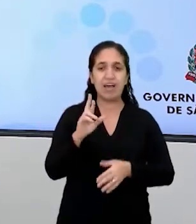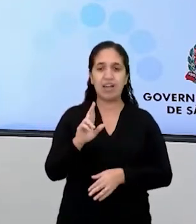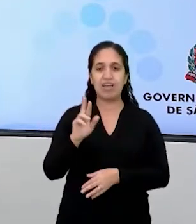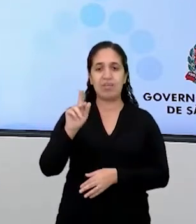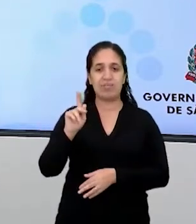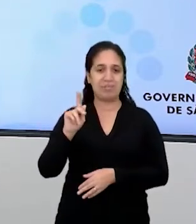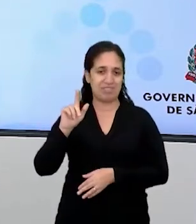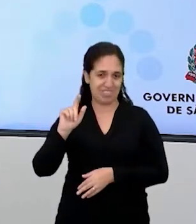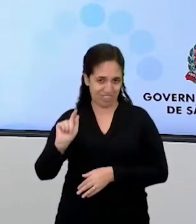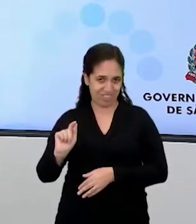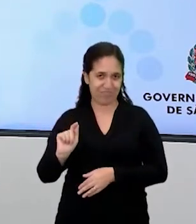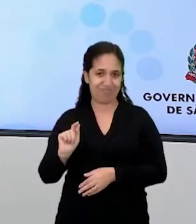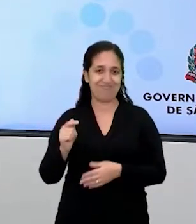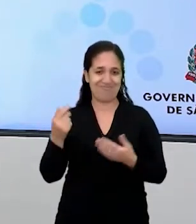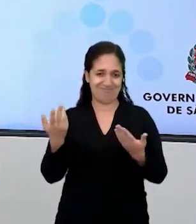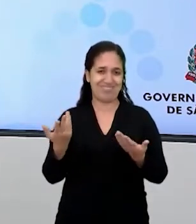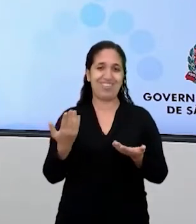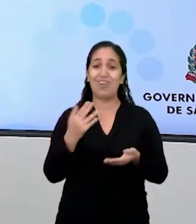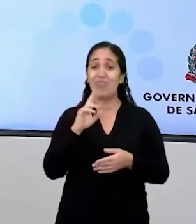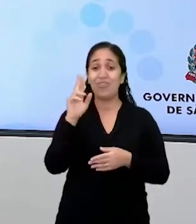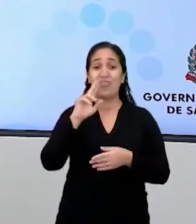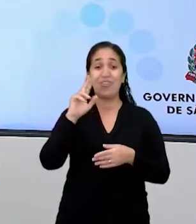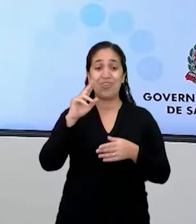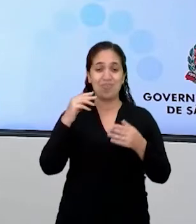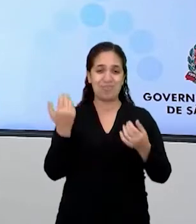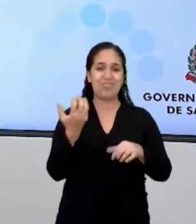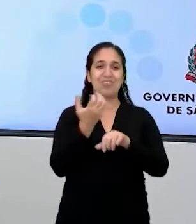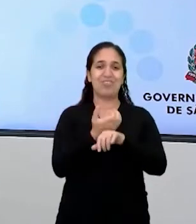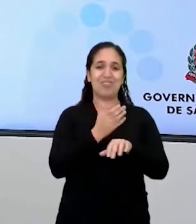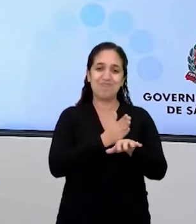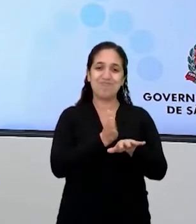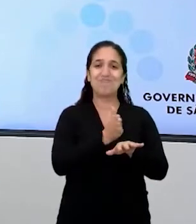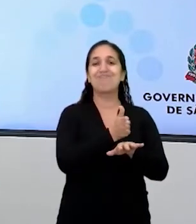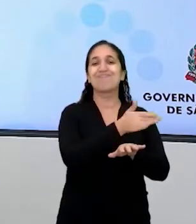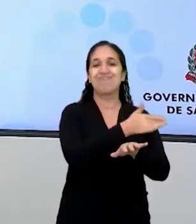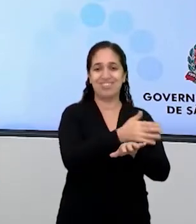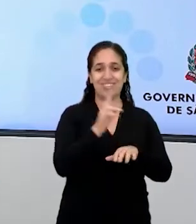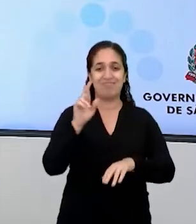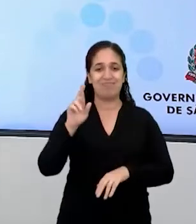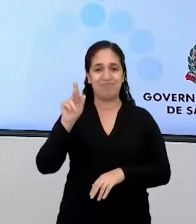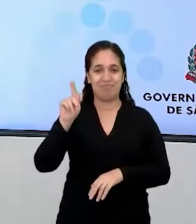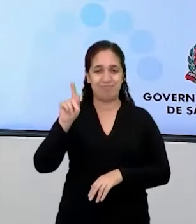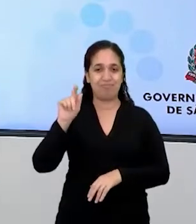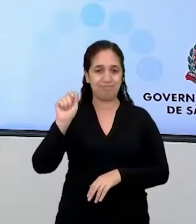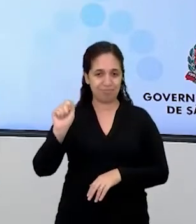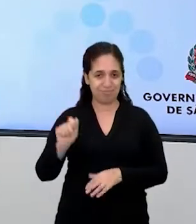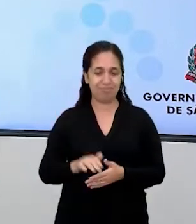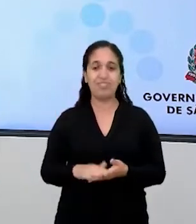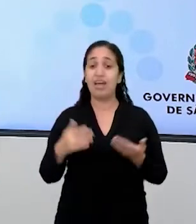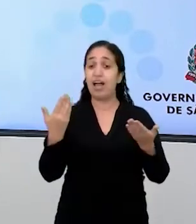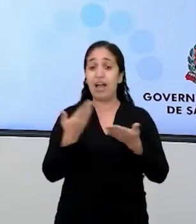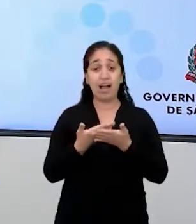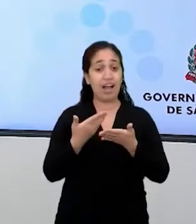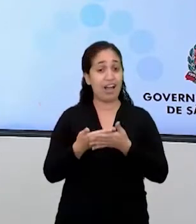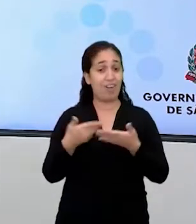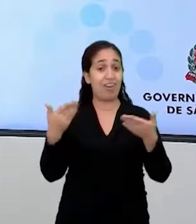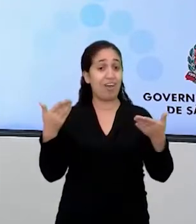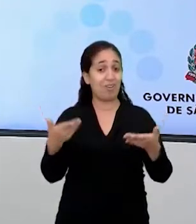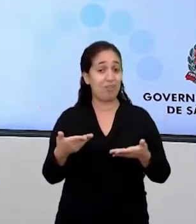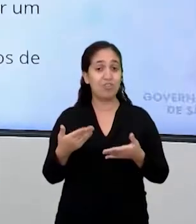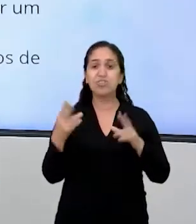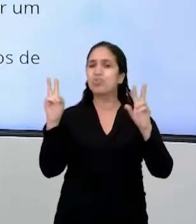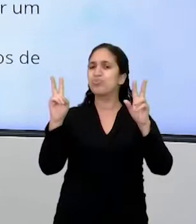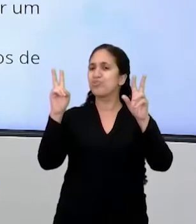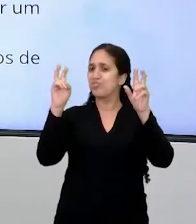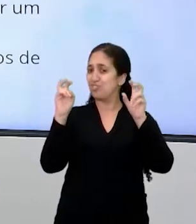é exatamente o nome do nosso componente. E a nossa aula de hoje, ela tem o